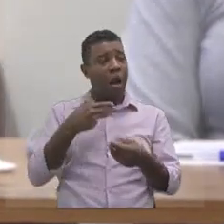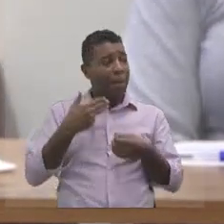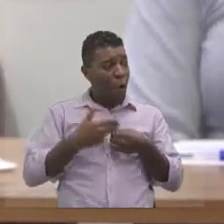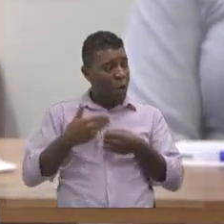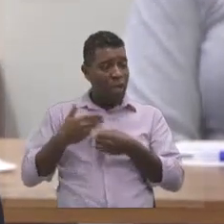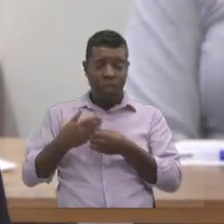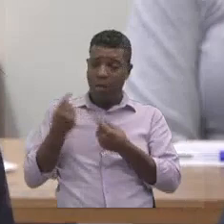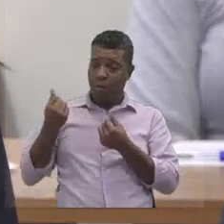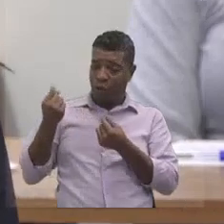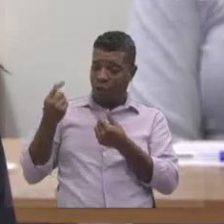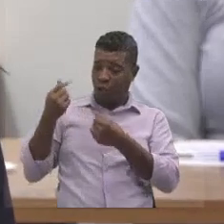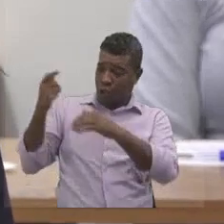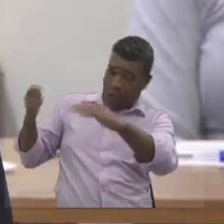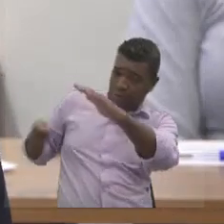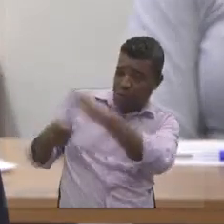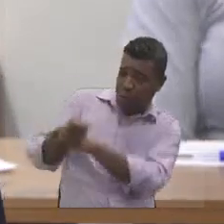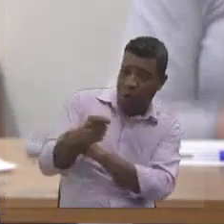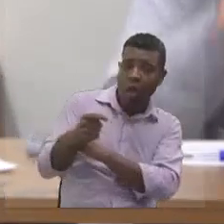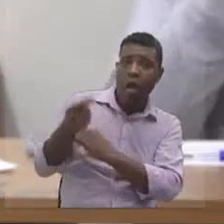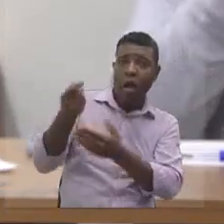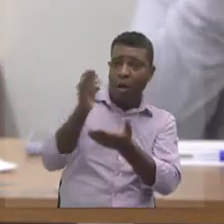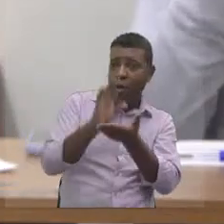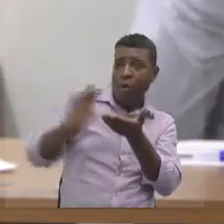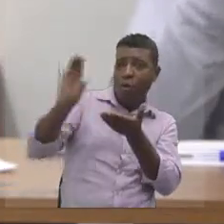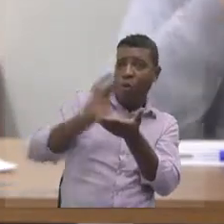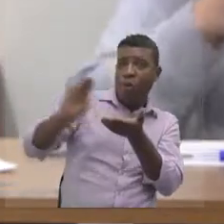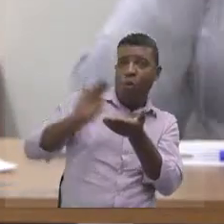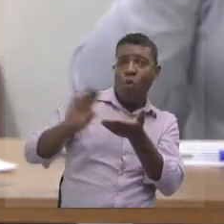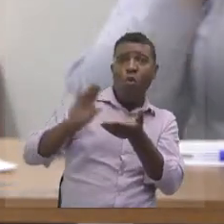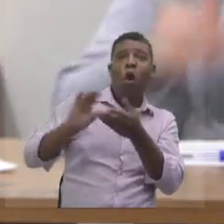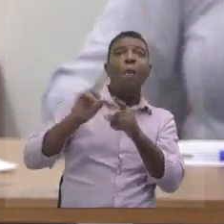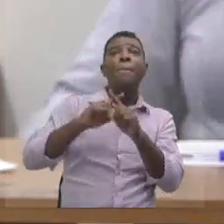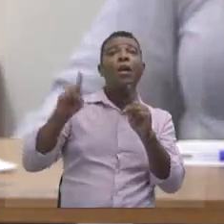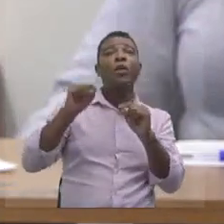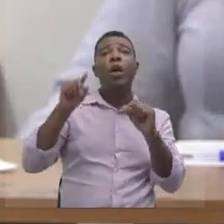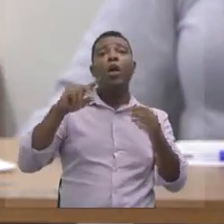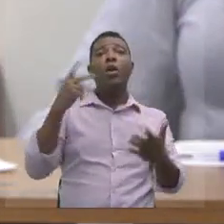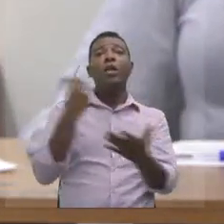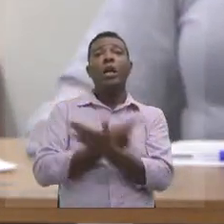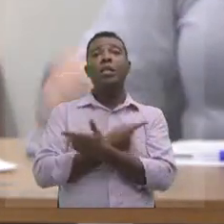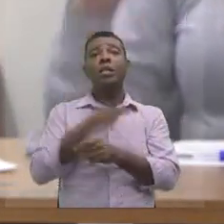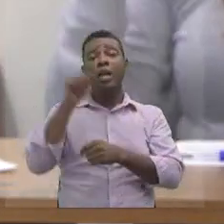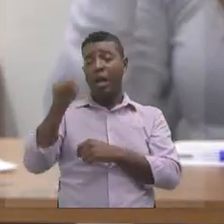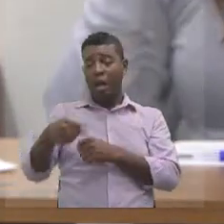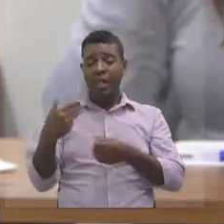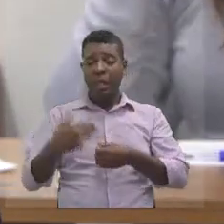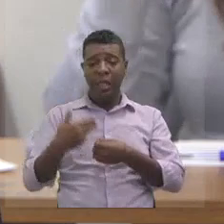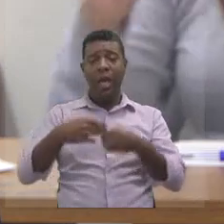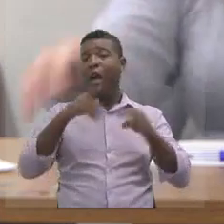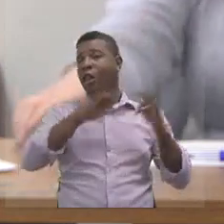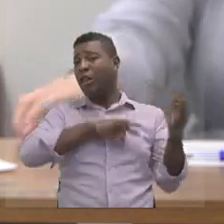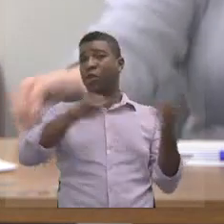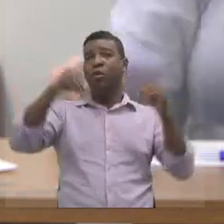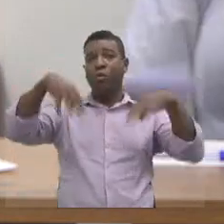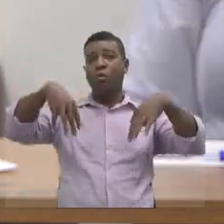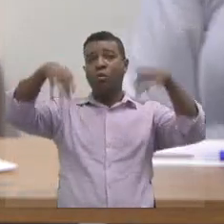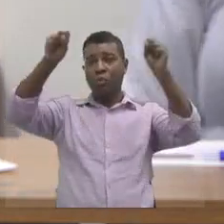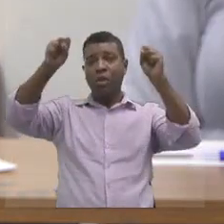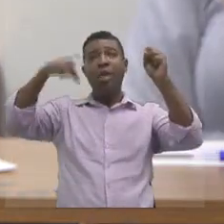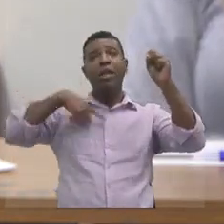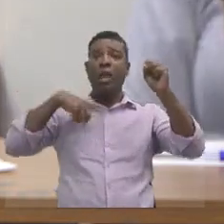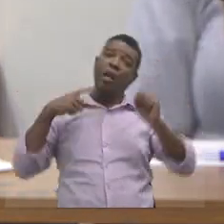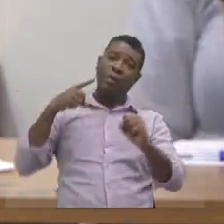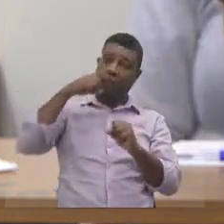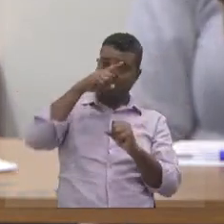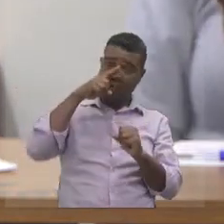sendo revertida em prol da população porque está de fato toda iluminação apagada sem contar nos Riscos né de